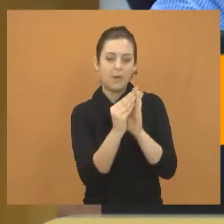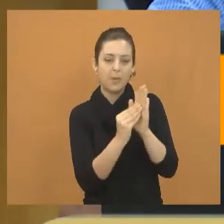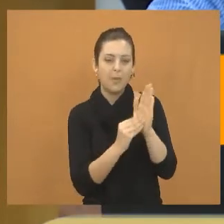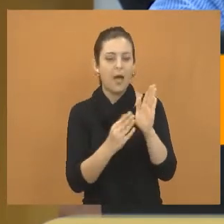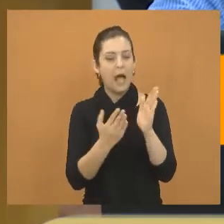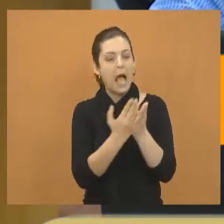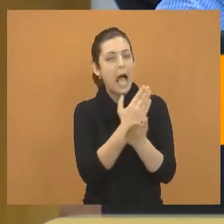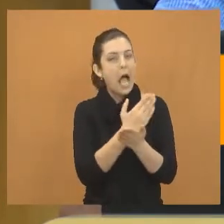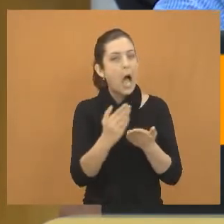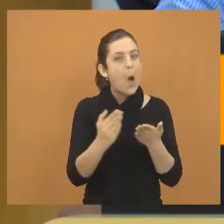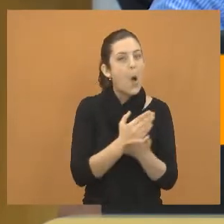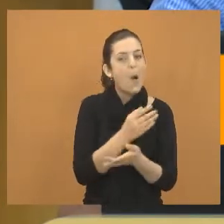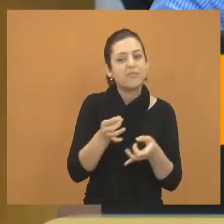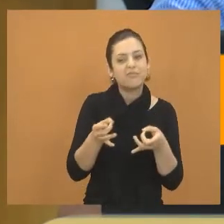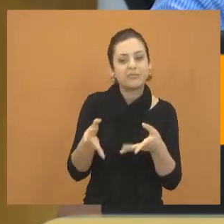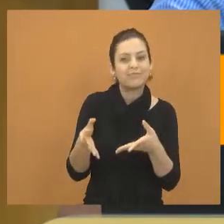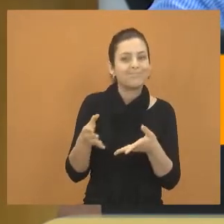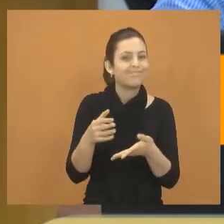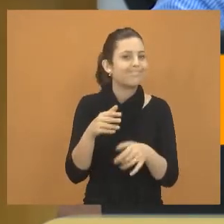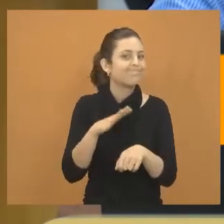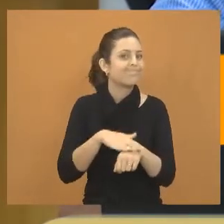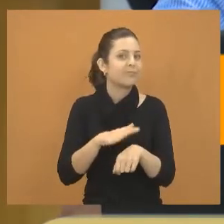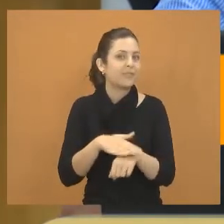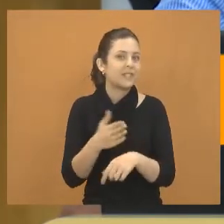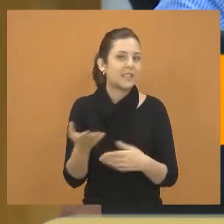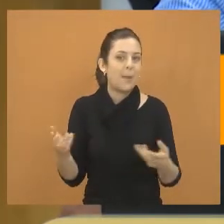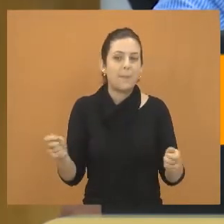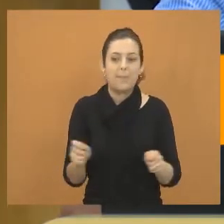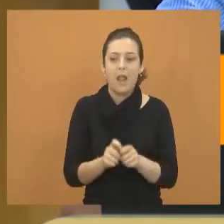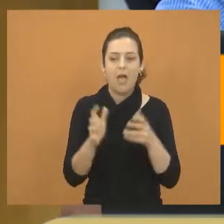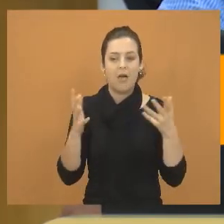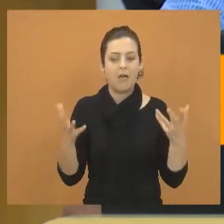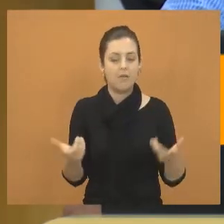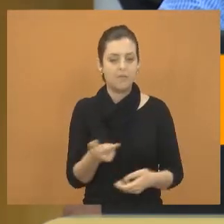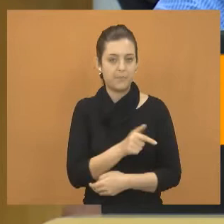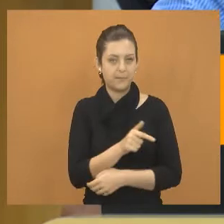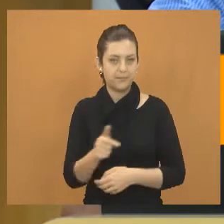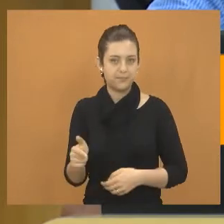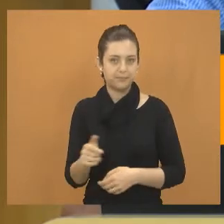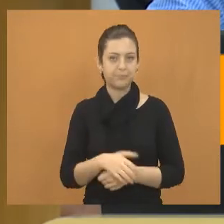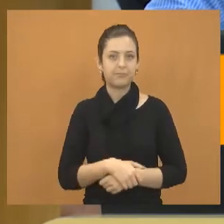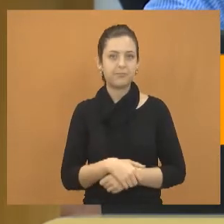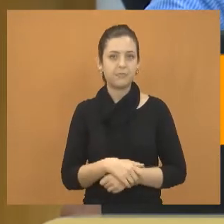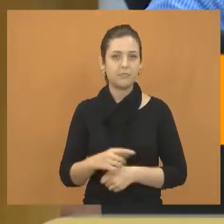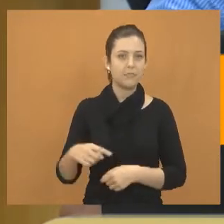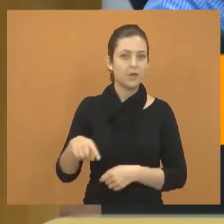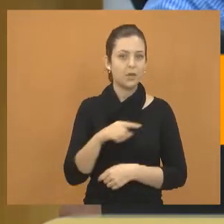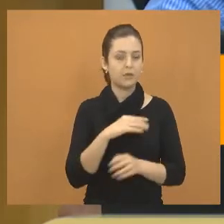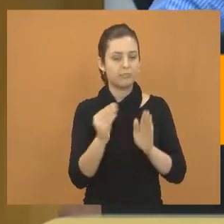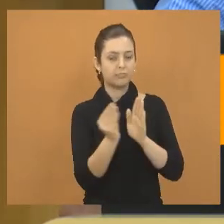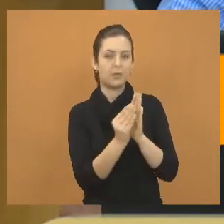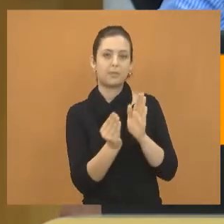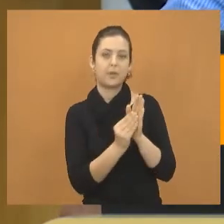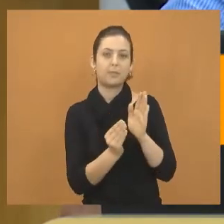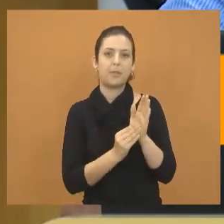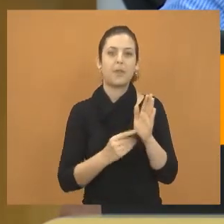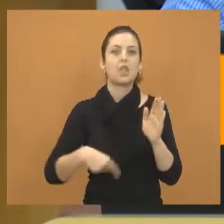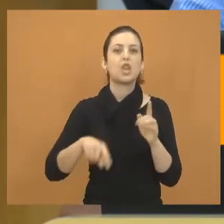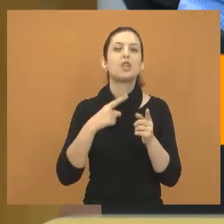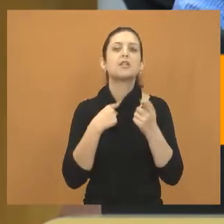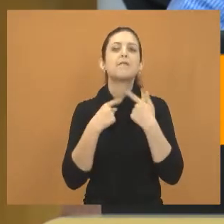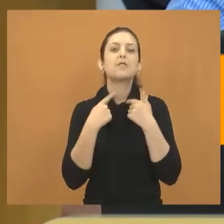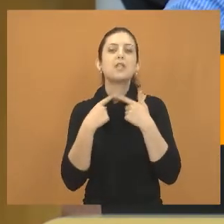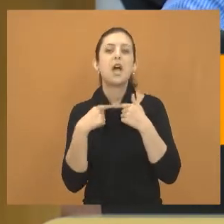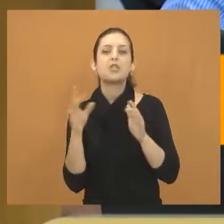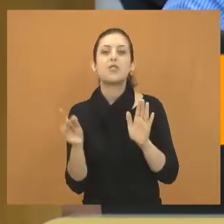acabam ficando, porque não tem como fazer, não tem milagre. E aí a gente acaba colocando aqui as nossas vontades,